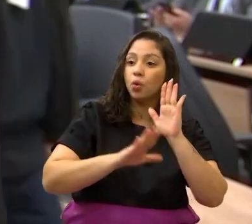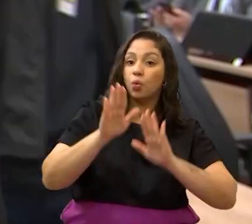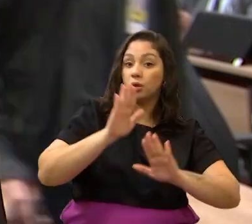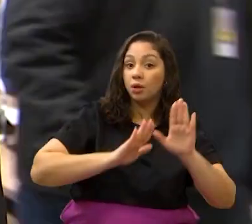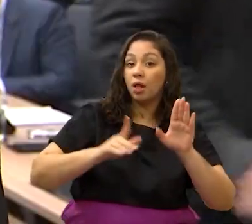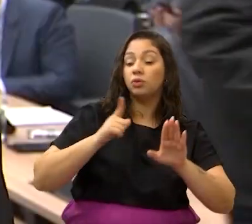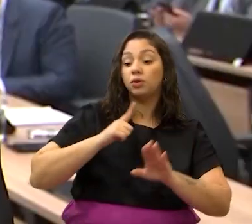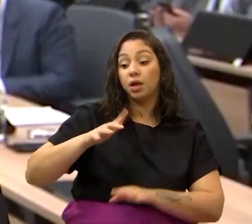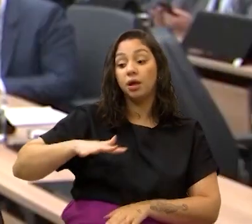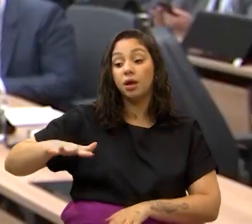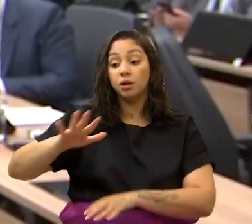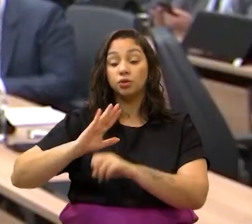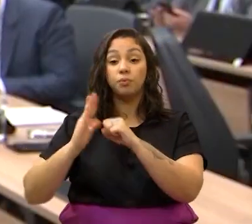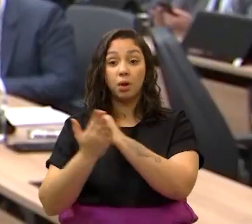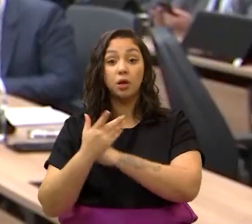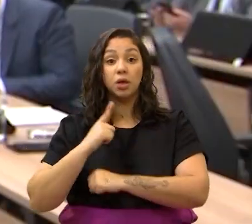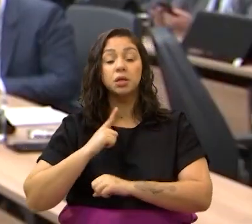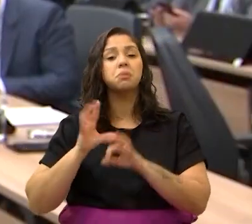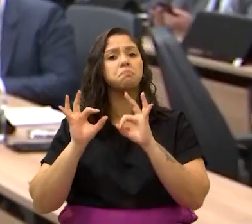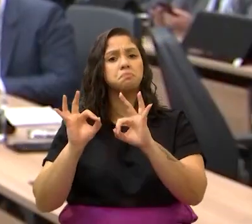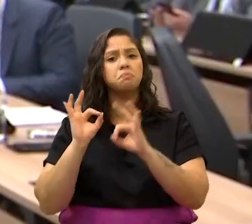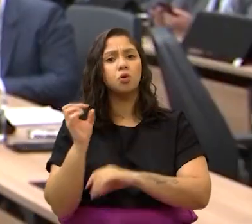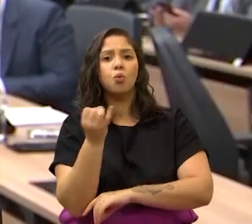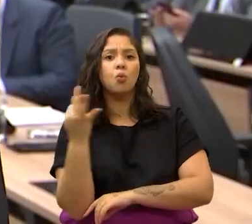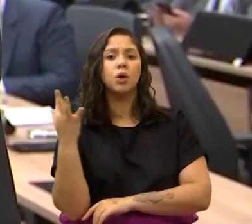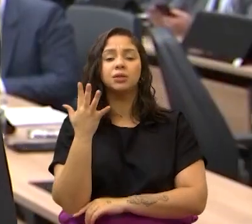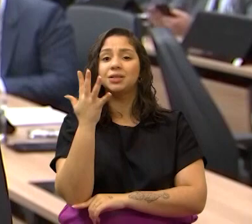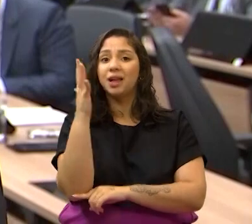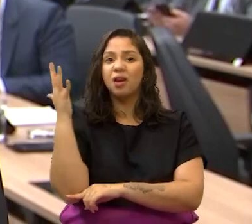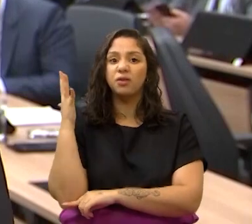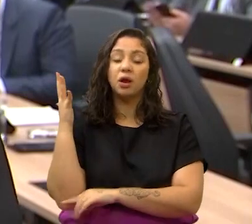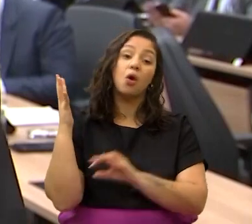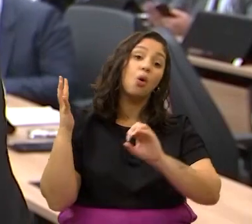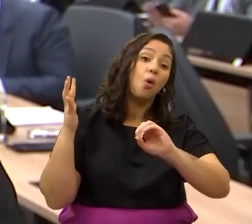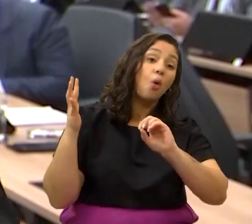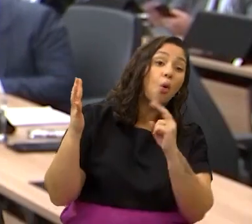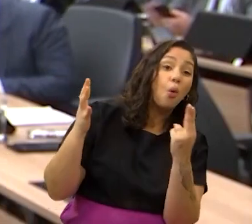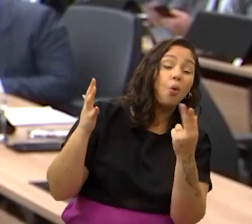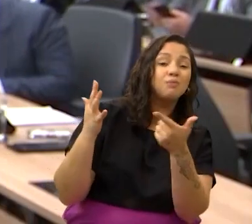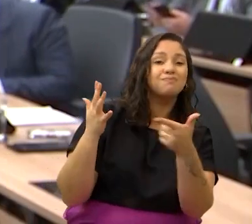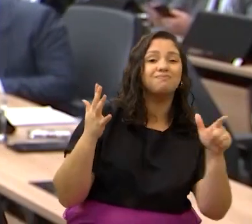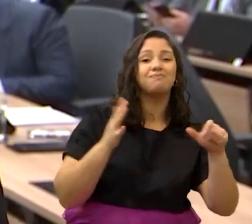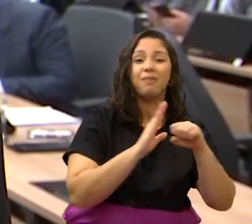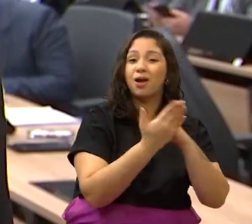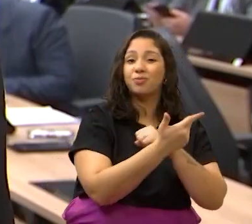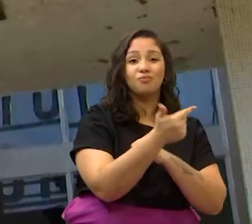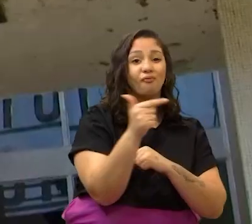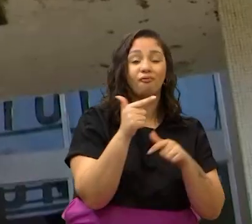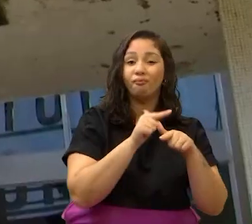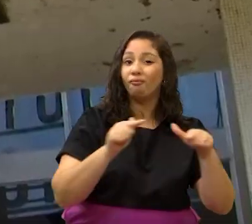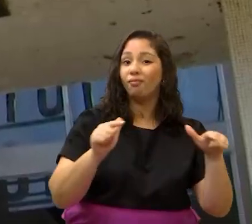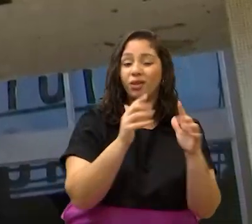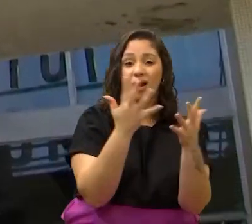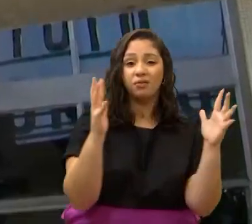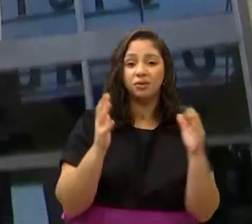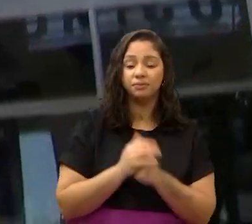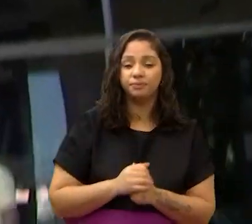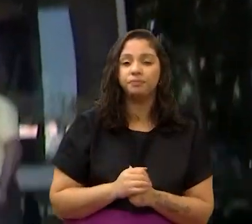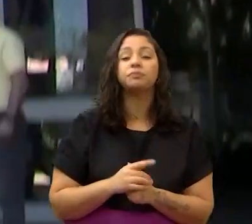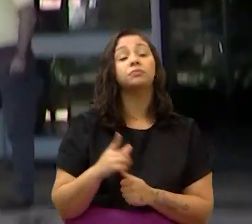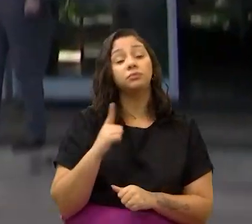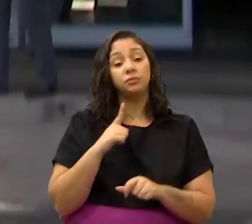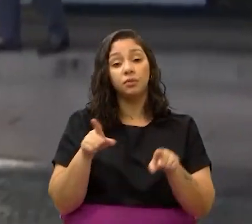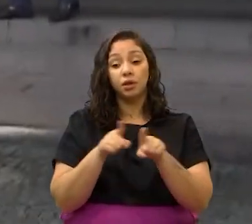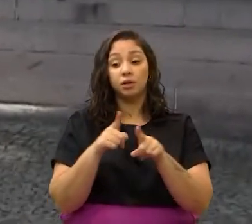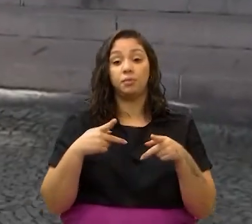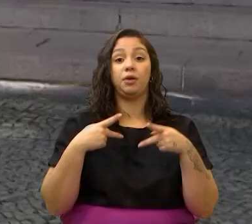como um todo. Tem regiões onde são muito satisfatórias a quantidade de árvores, tem hoje que não tem nenhuma. A comissão também